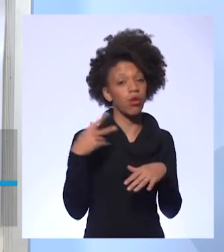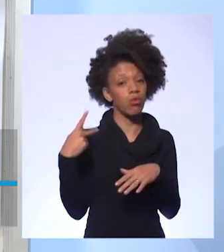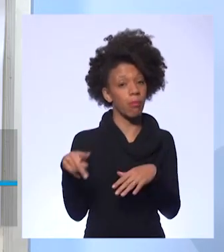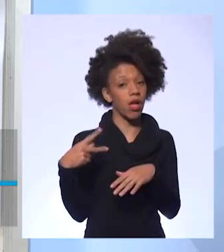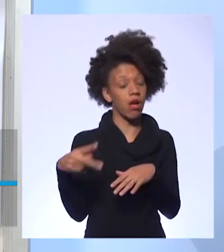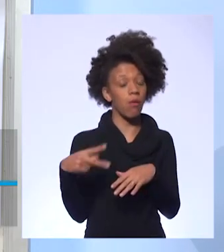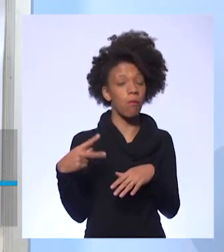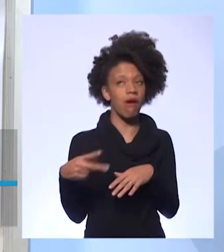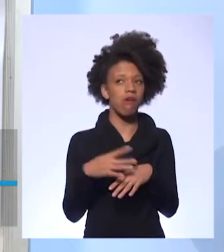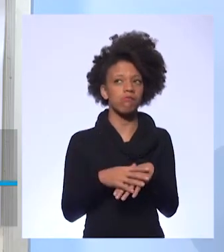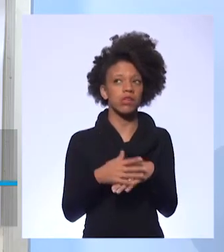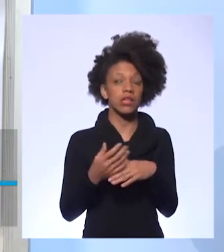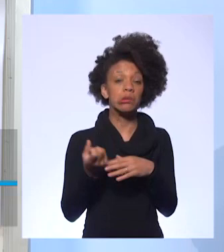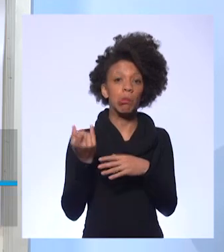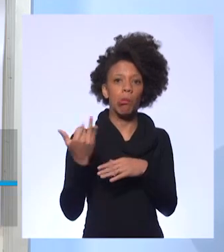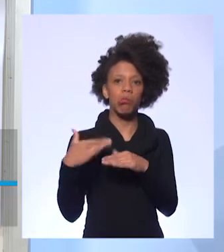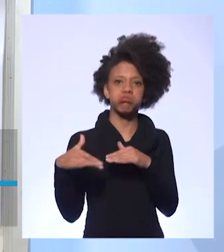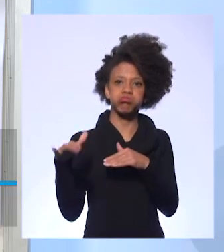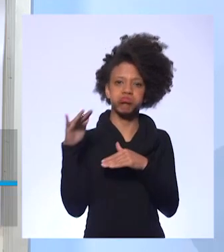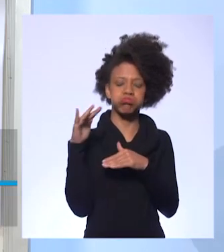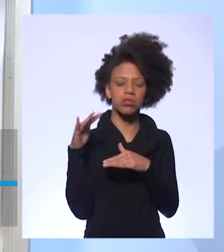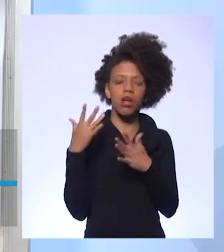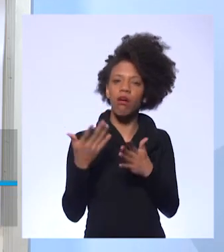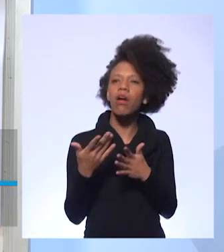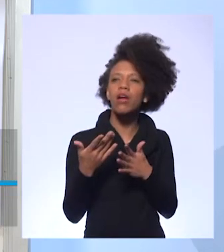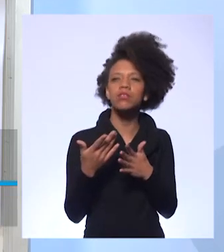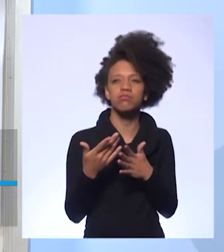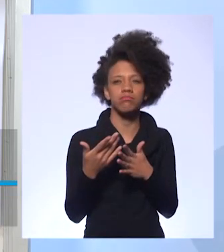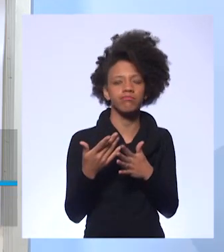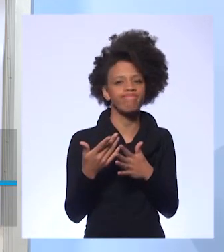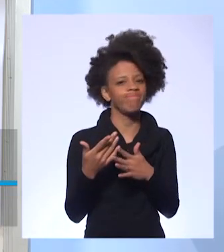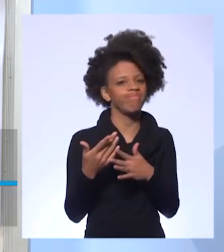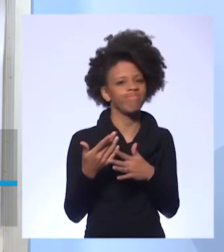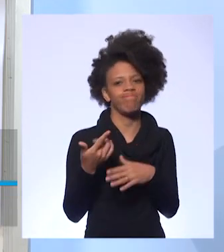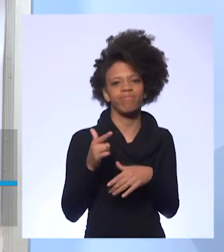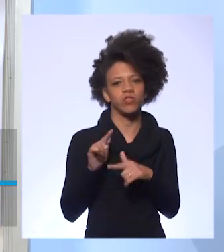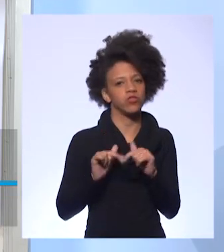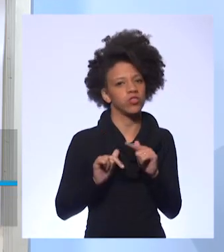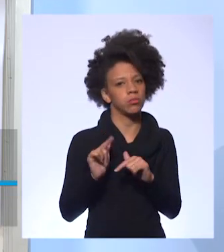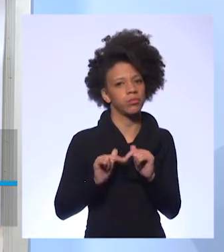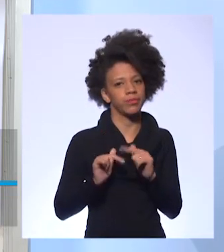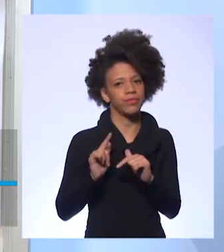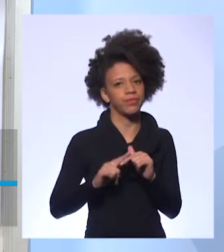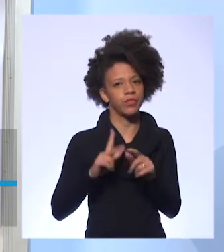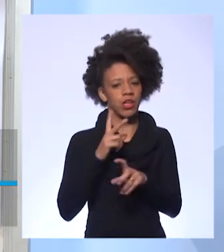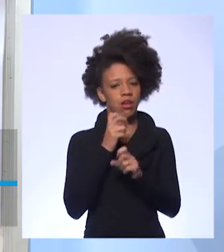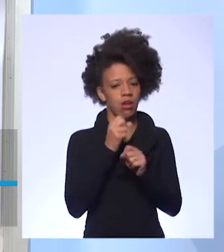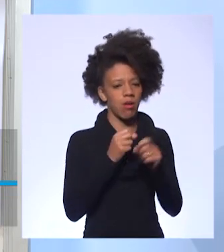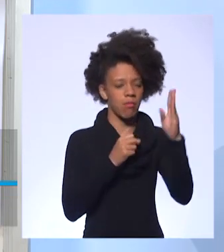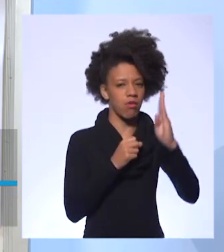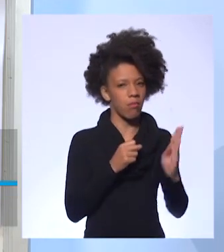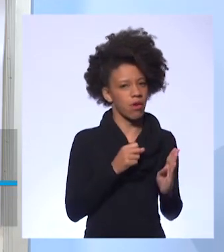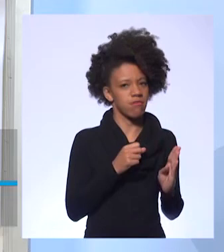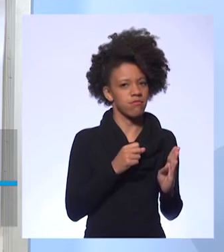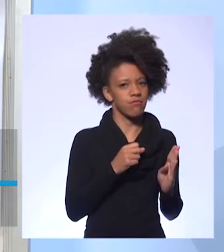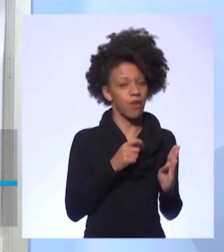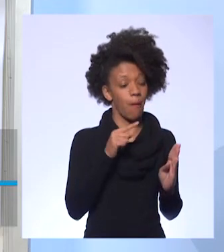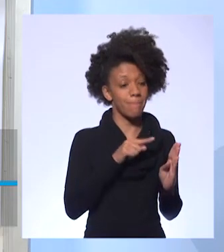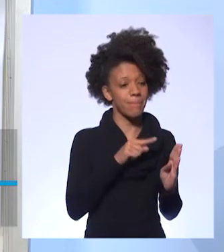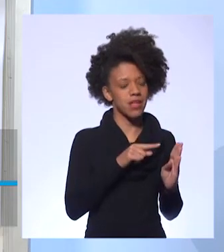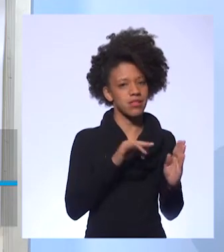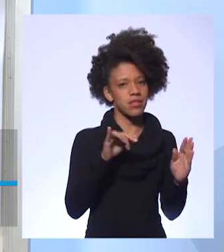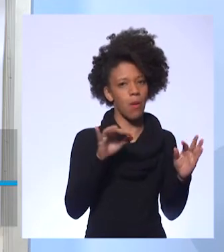fosse muito grande a quantidade de soldados eles não estavam equiparados às potências Brasil né